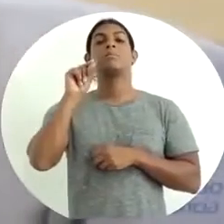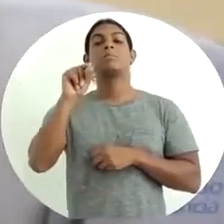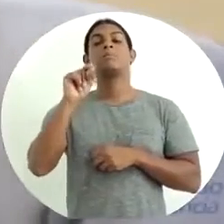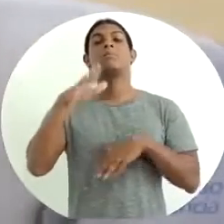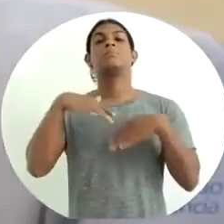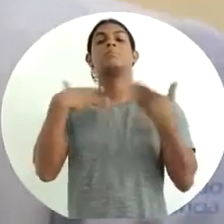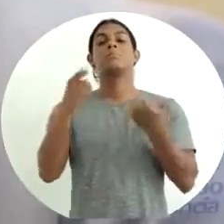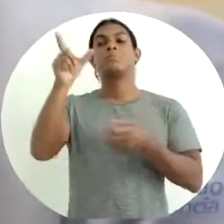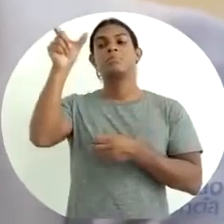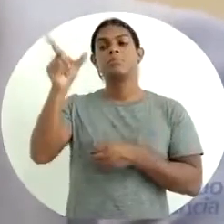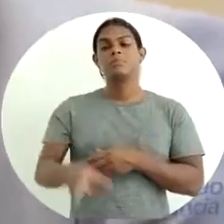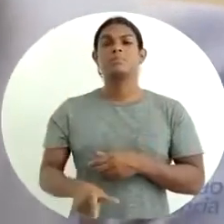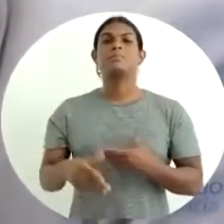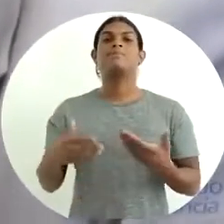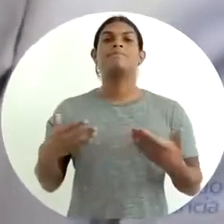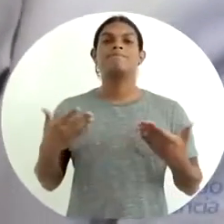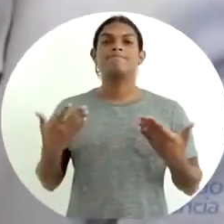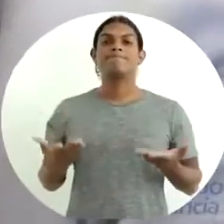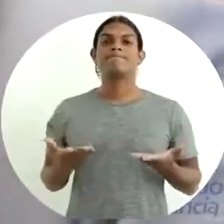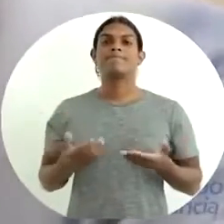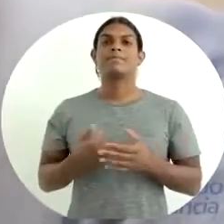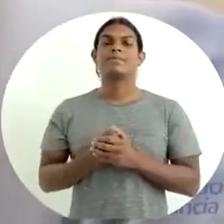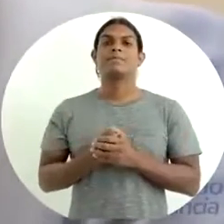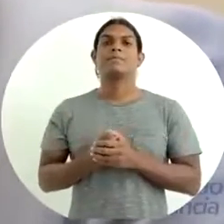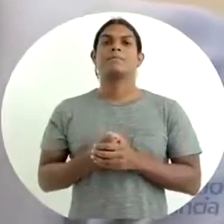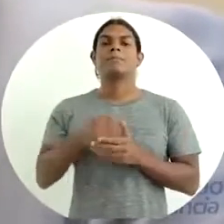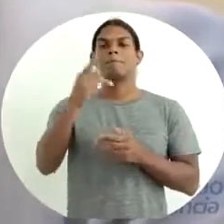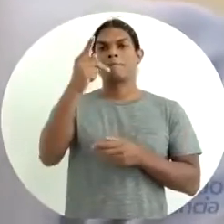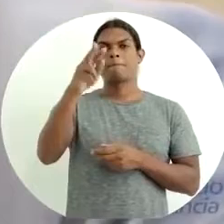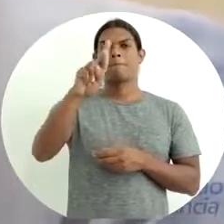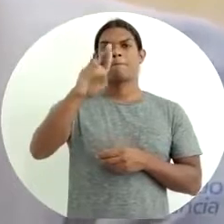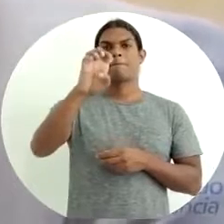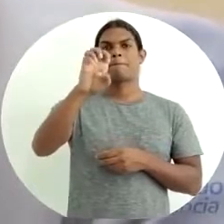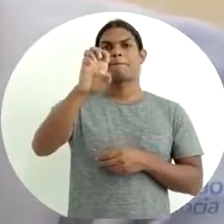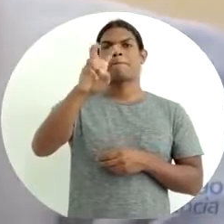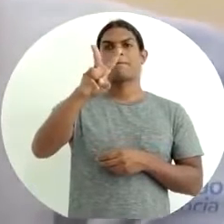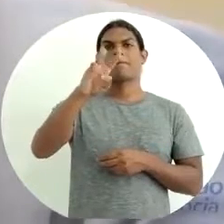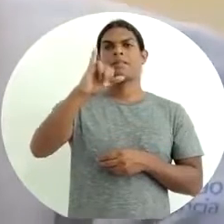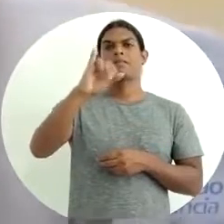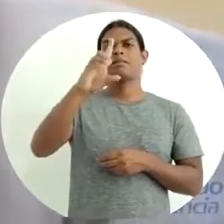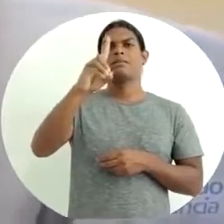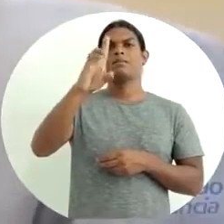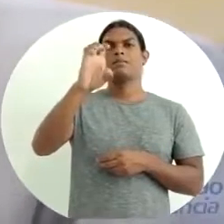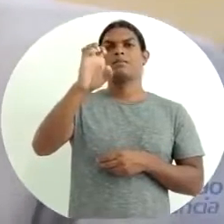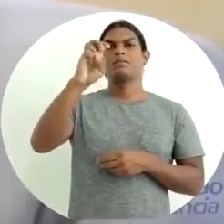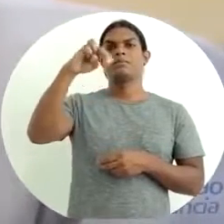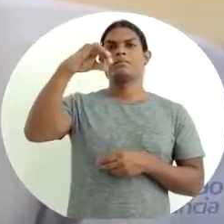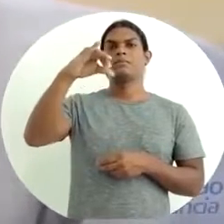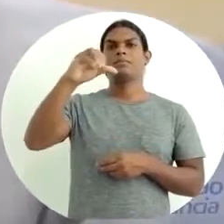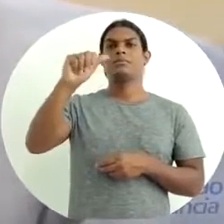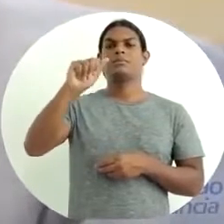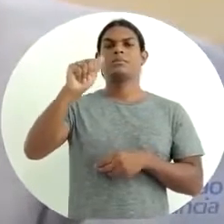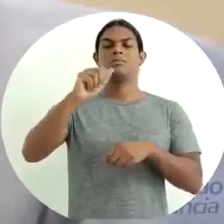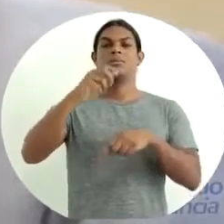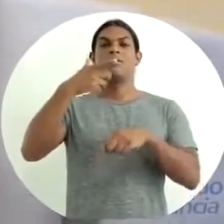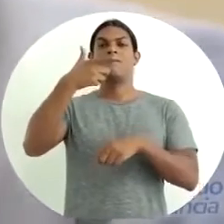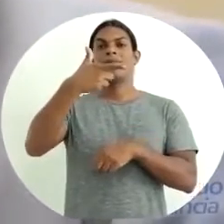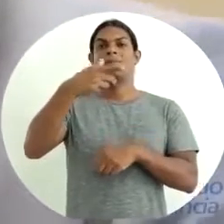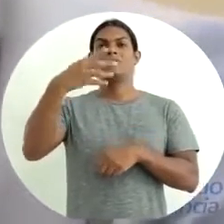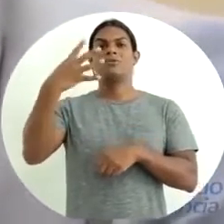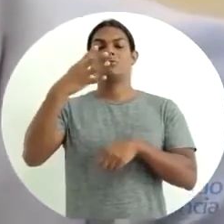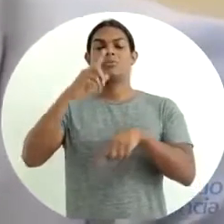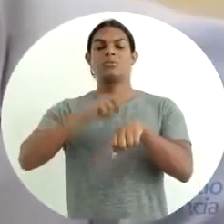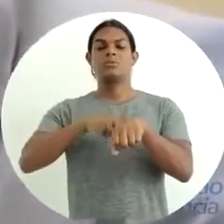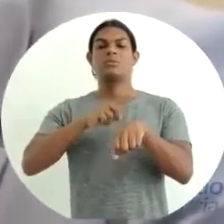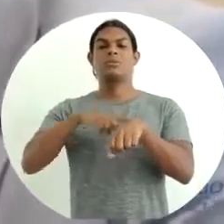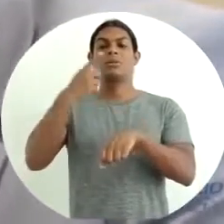ser comunicado à Previdência Social 24 horas depois desse acidente ter ocorrido. E,